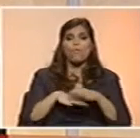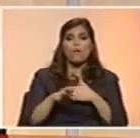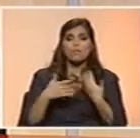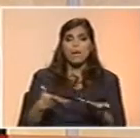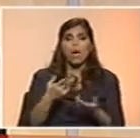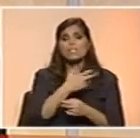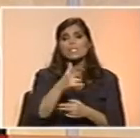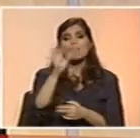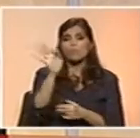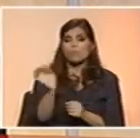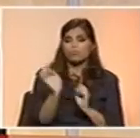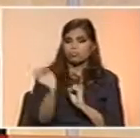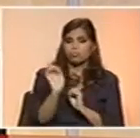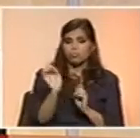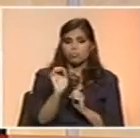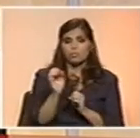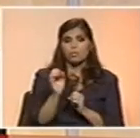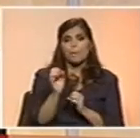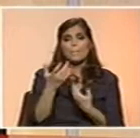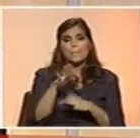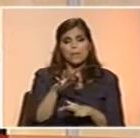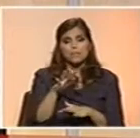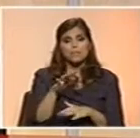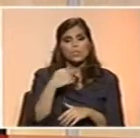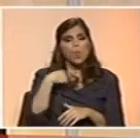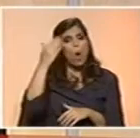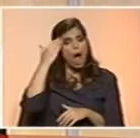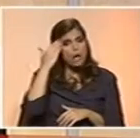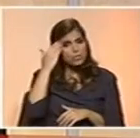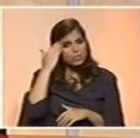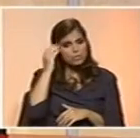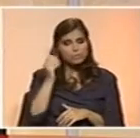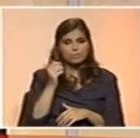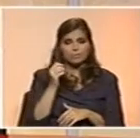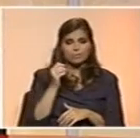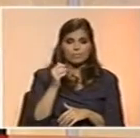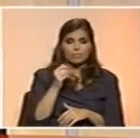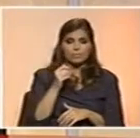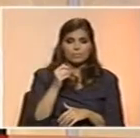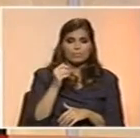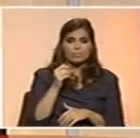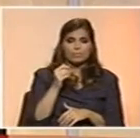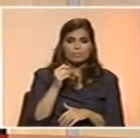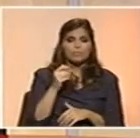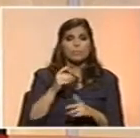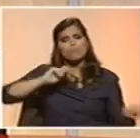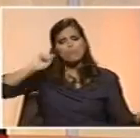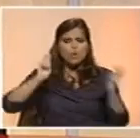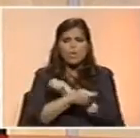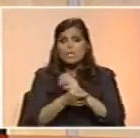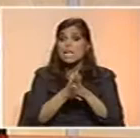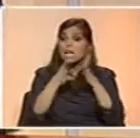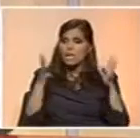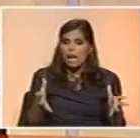100% por outras razões, mas eu acho que, acima de tudo, para além, mais do que grandes mudanças